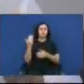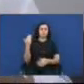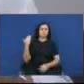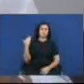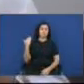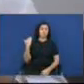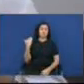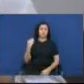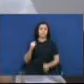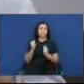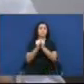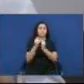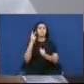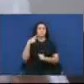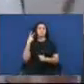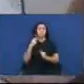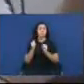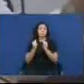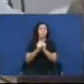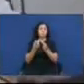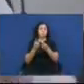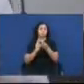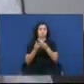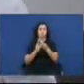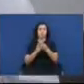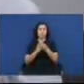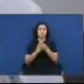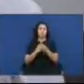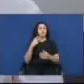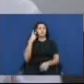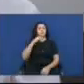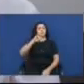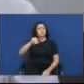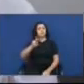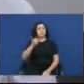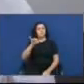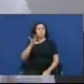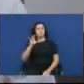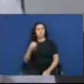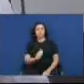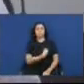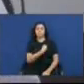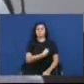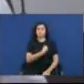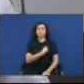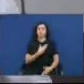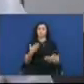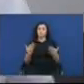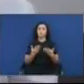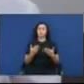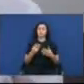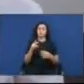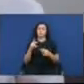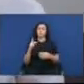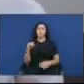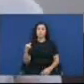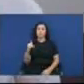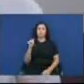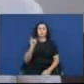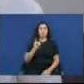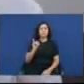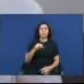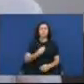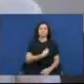de pouco com os vereadores da Câmara Júnior, e o vereador Júnior Vitório está ali presente com seu pai, seu irmão,